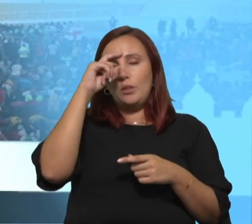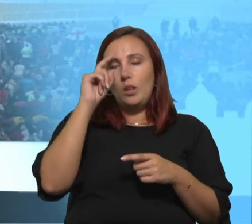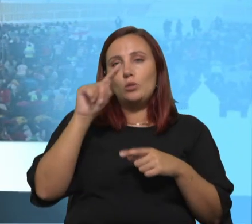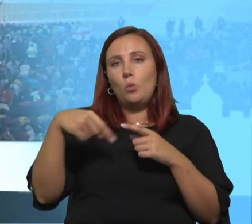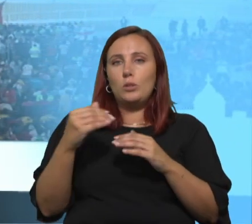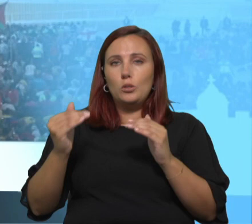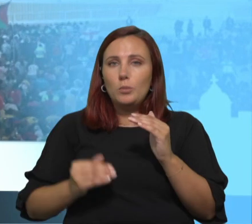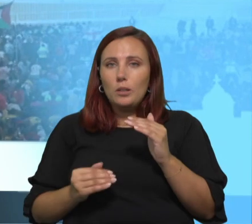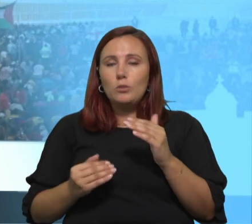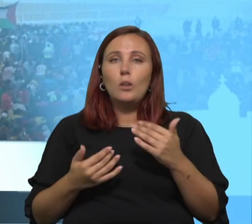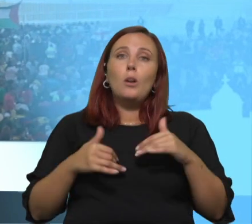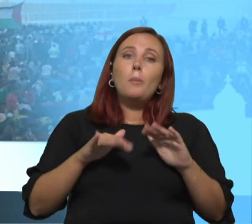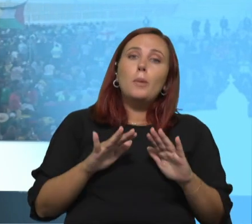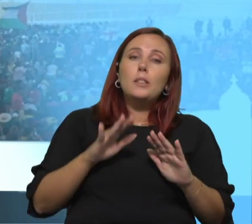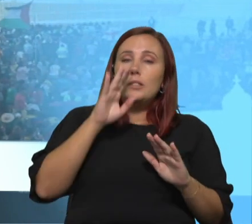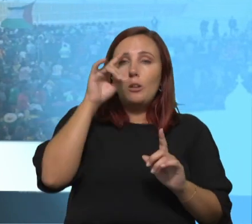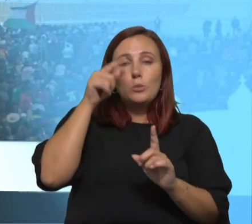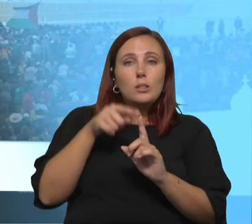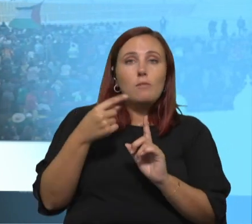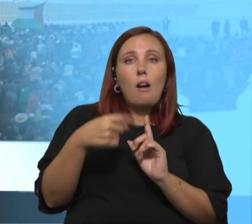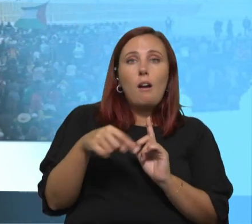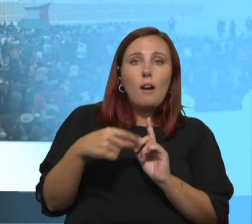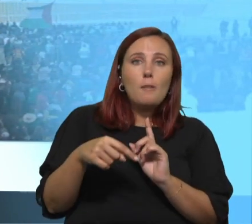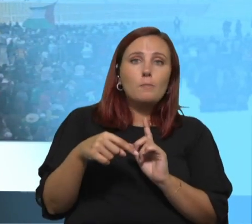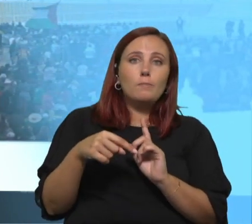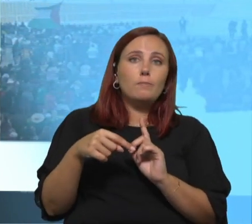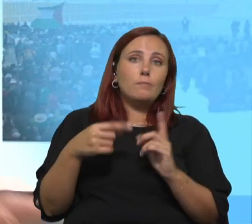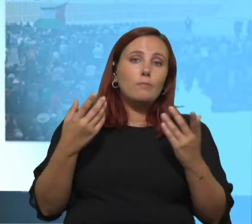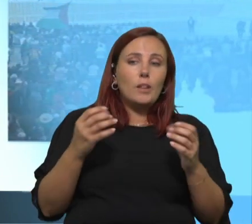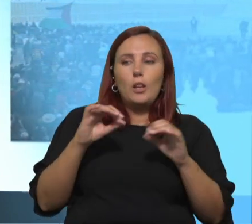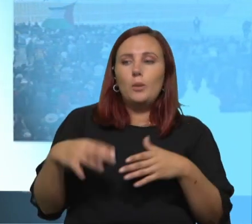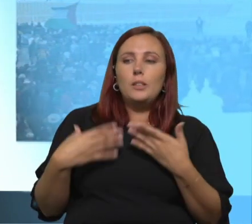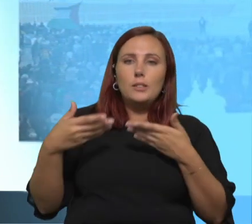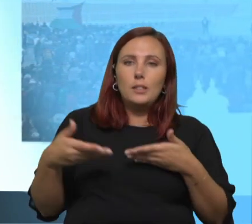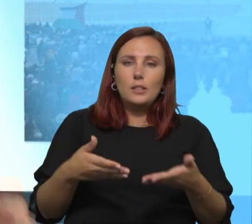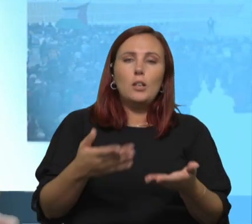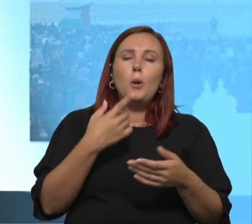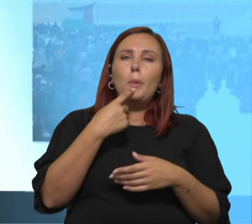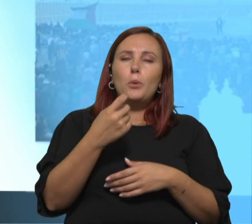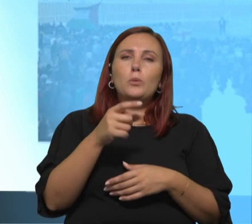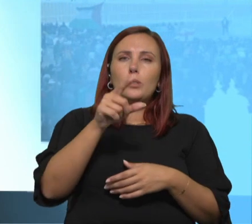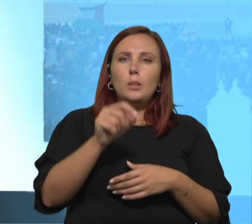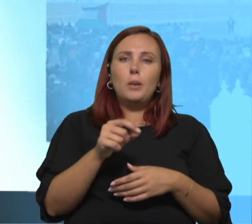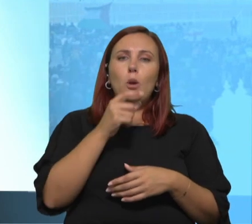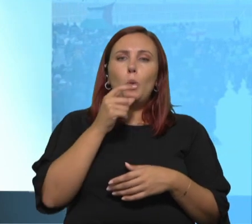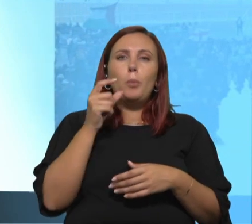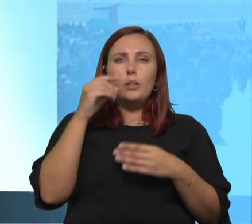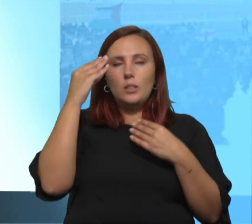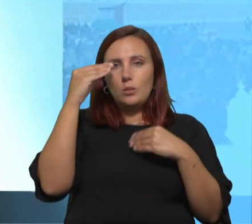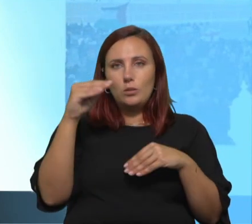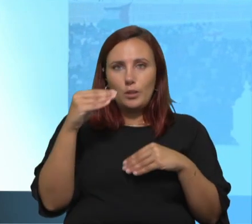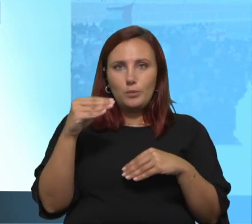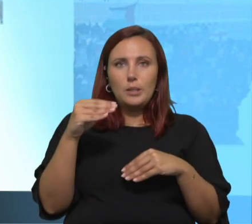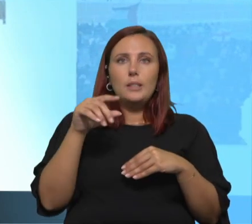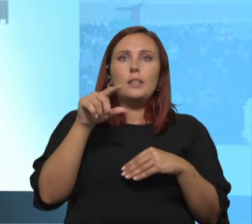mas existindo esse propósito, enfim, o início da caminhada. Uma pergunta ainda sobre este pacto educativo e retomando